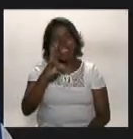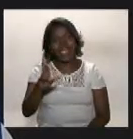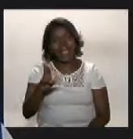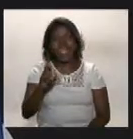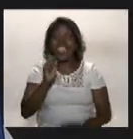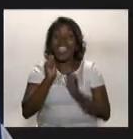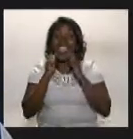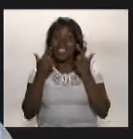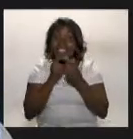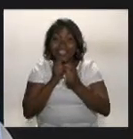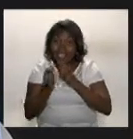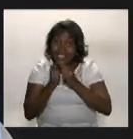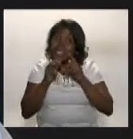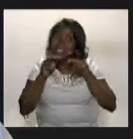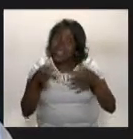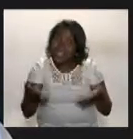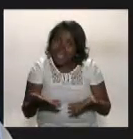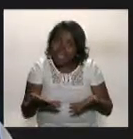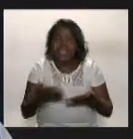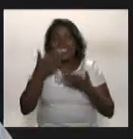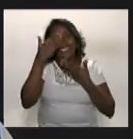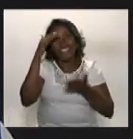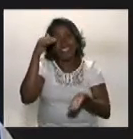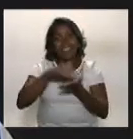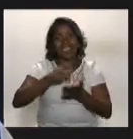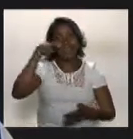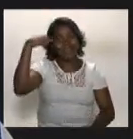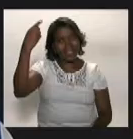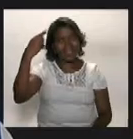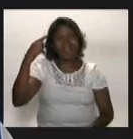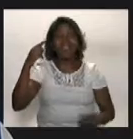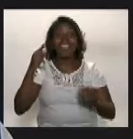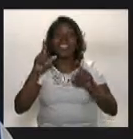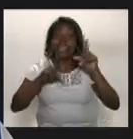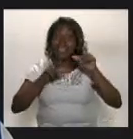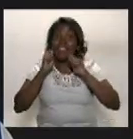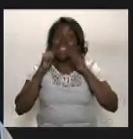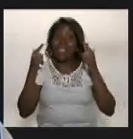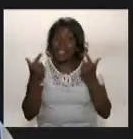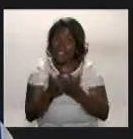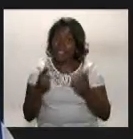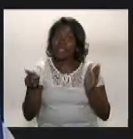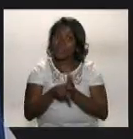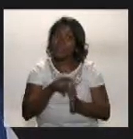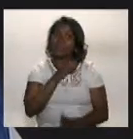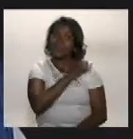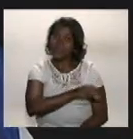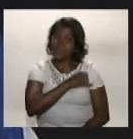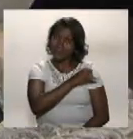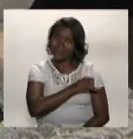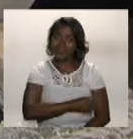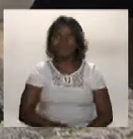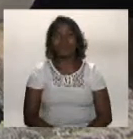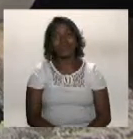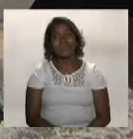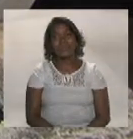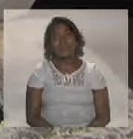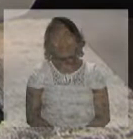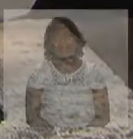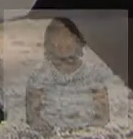é importante para a sociedade que o registro de ocorrência aconteça. Deputada, queria agradecer, infelizmente nosso programa está